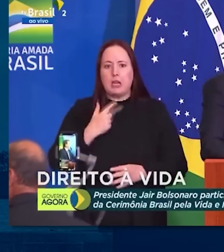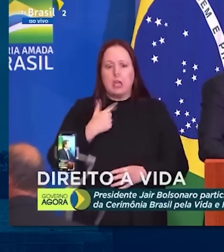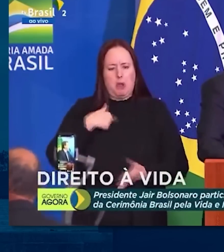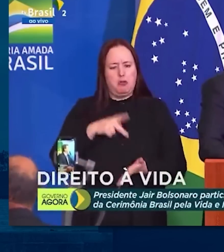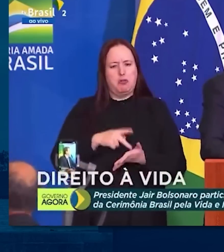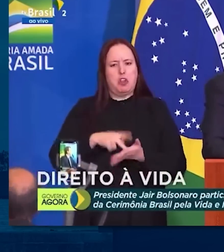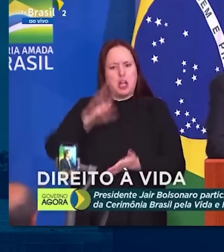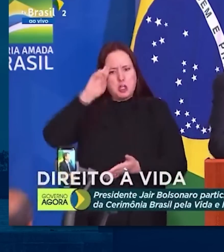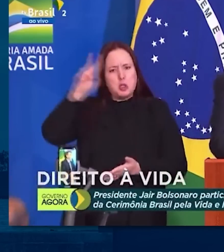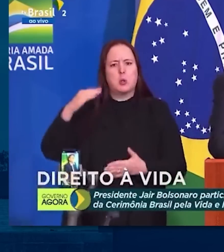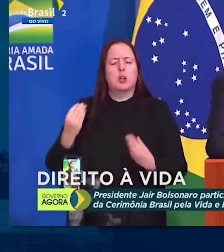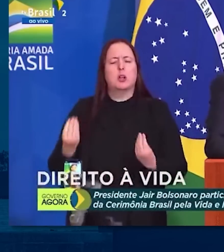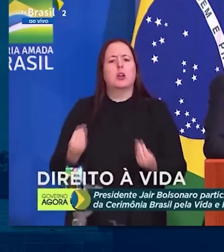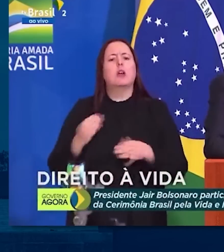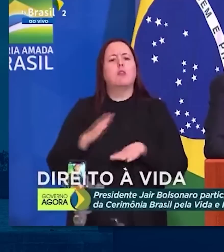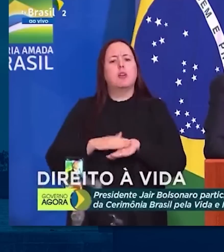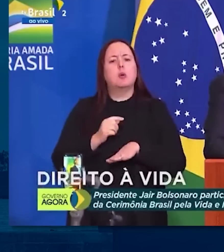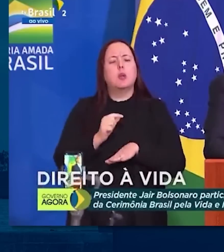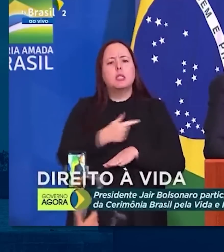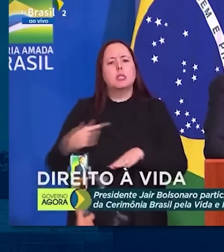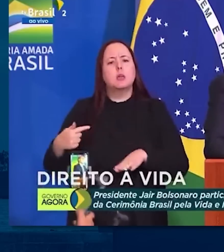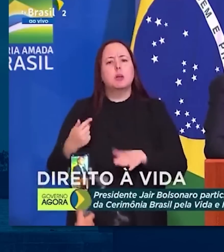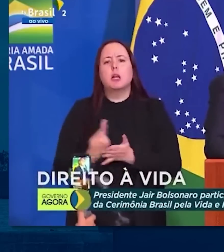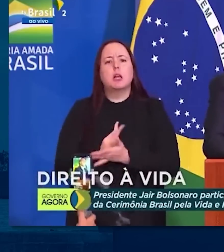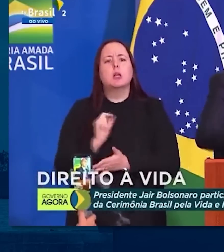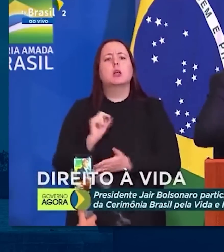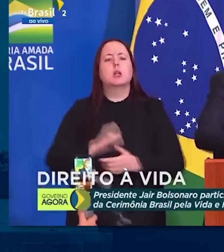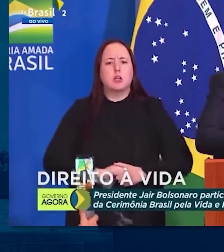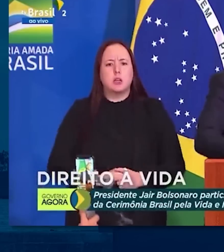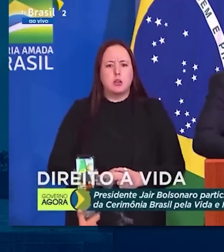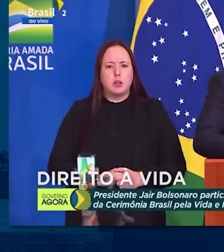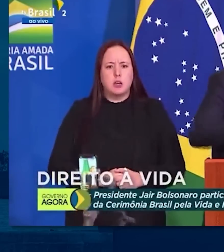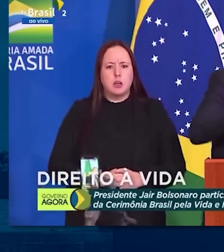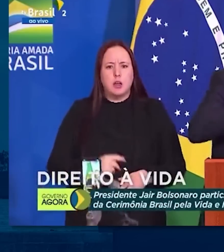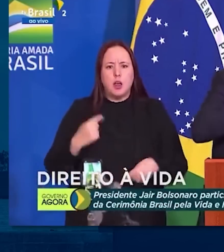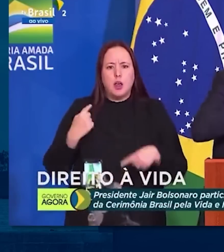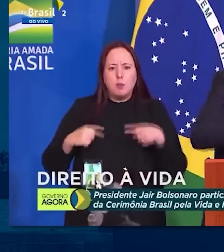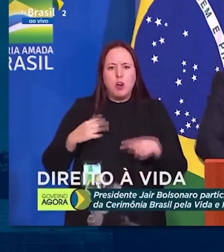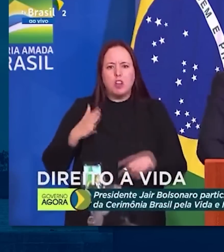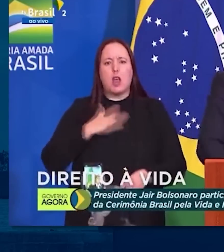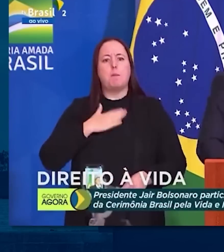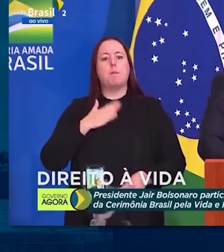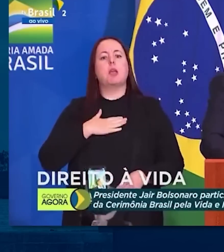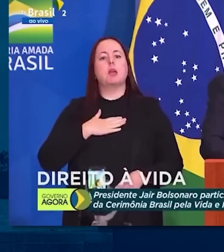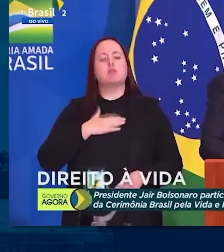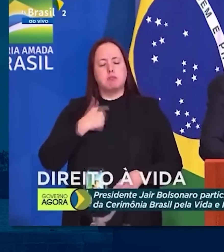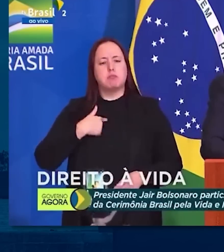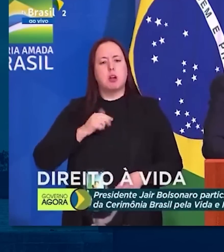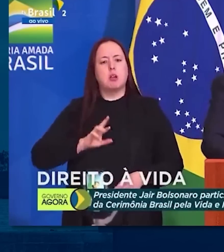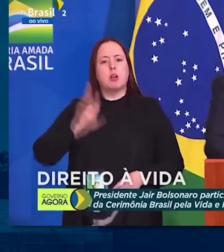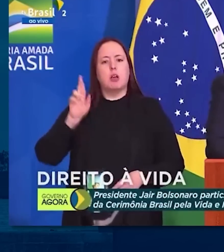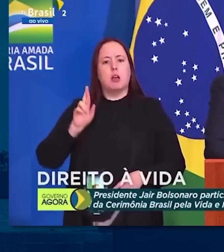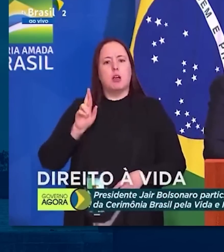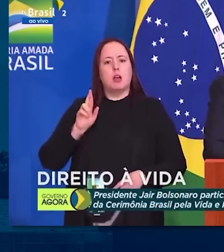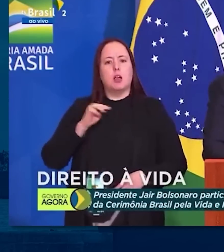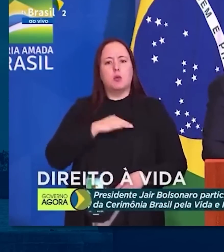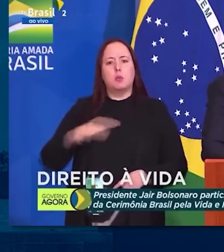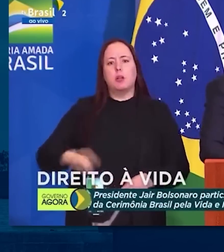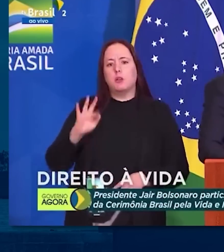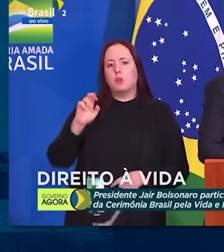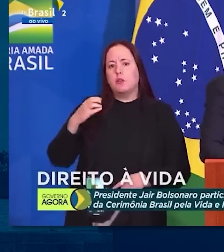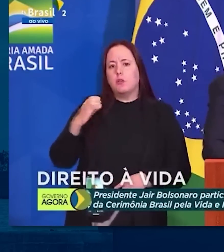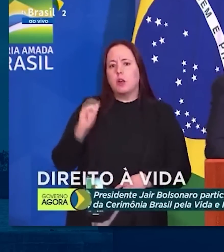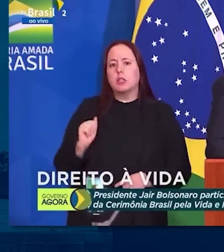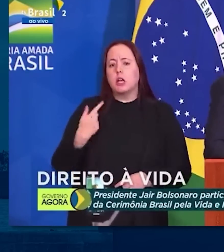o que ele fez essa semana que passou e a política externa é minha eu Tomlinson França